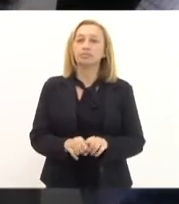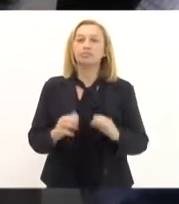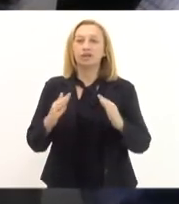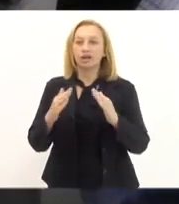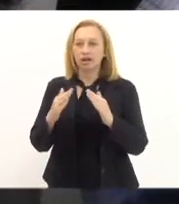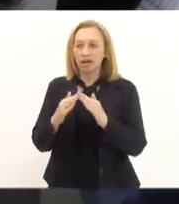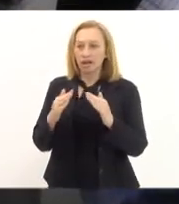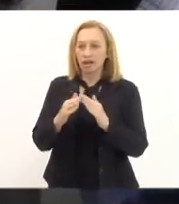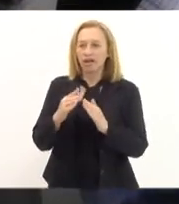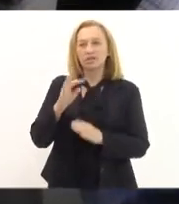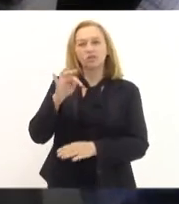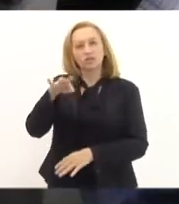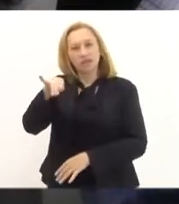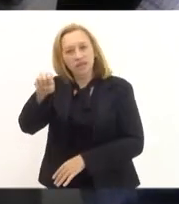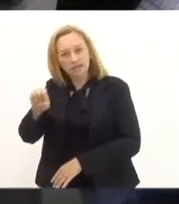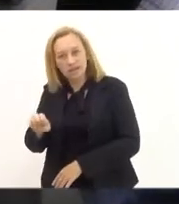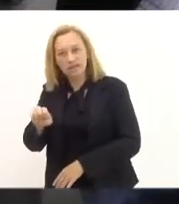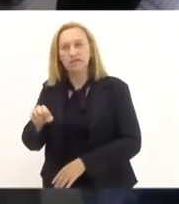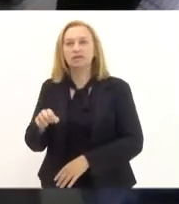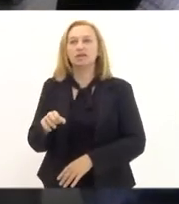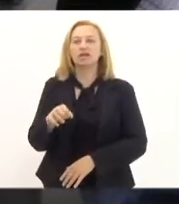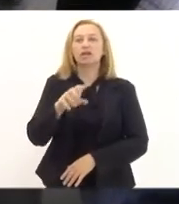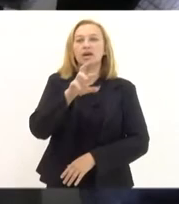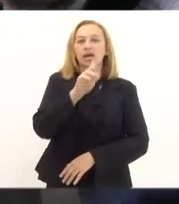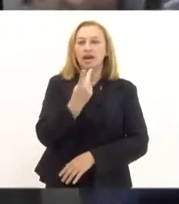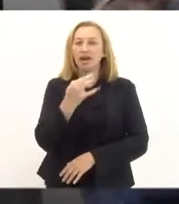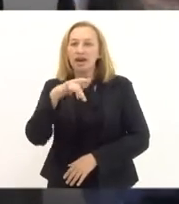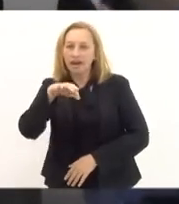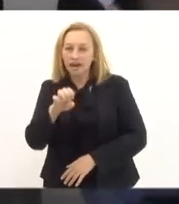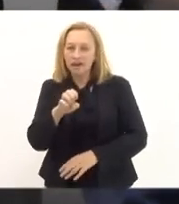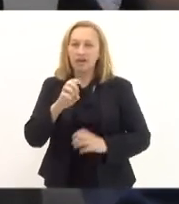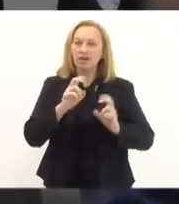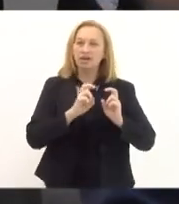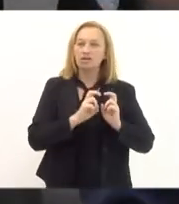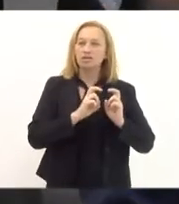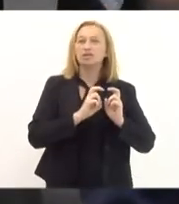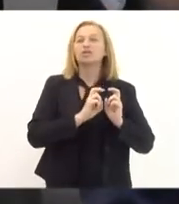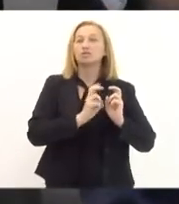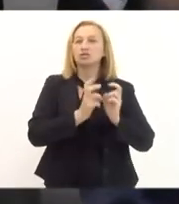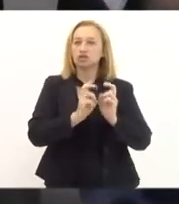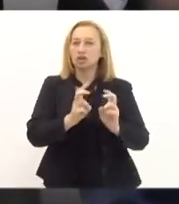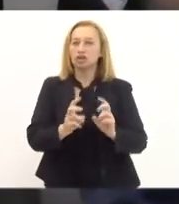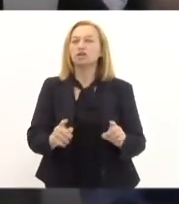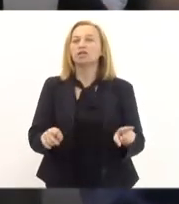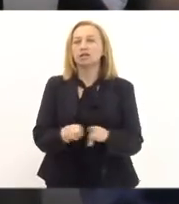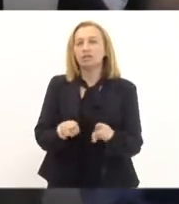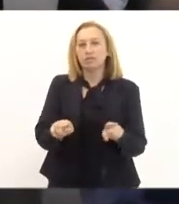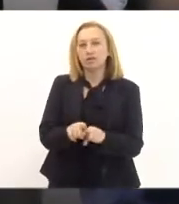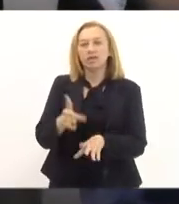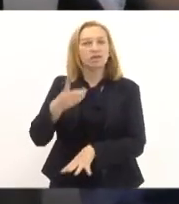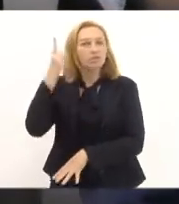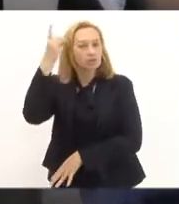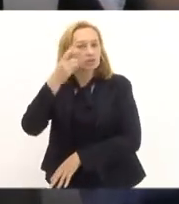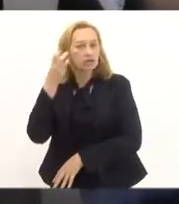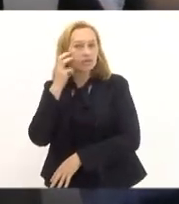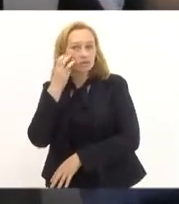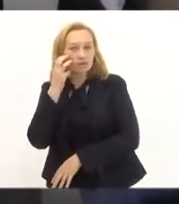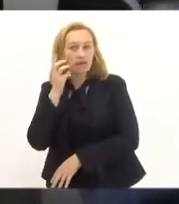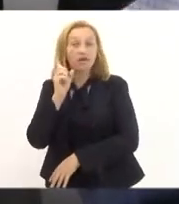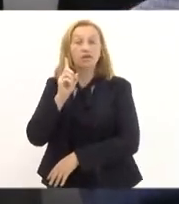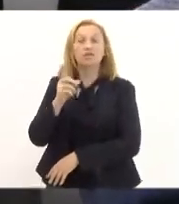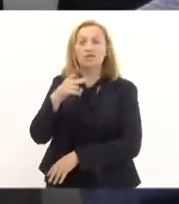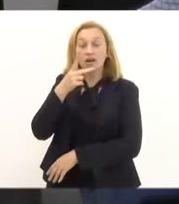Fluminense na pessoa do Henrique Observatório dos trens conjugo com deputado é waldeck Carneiro